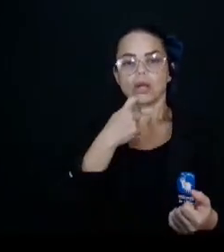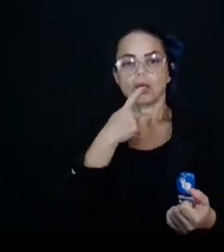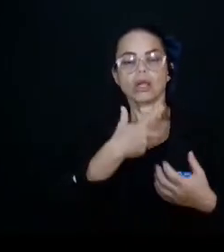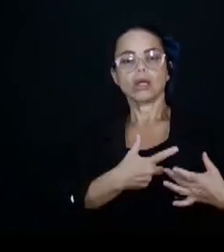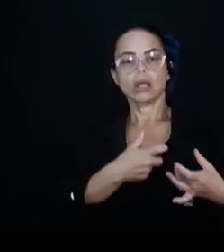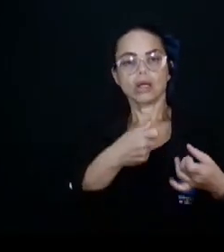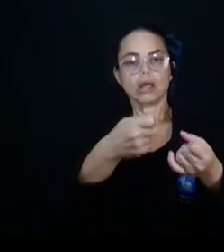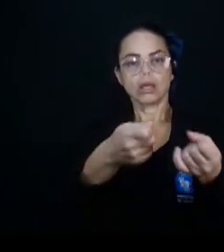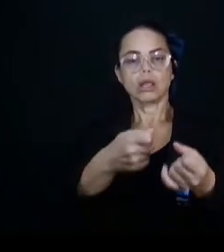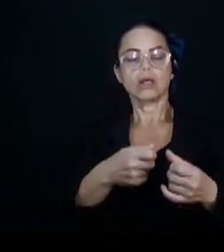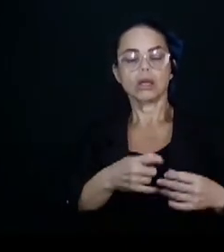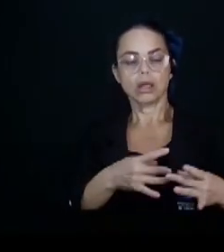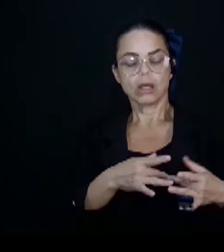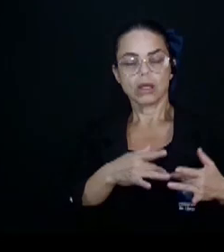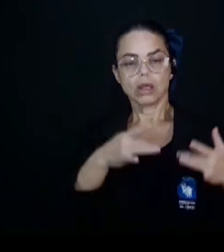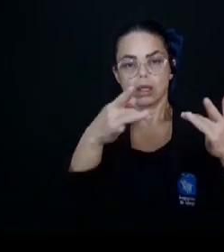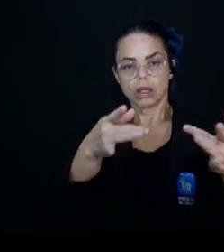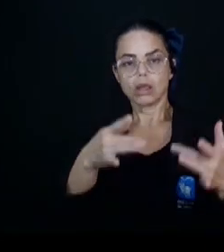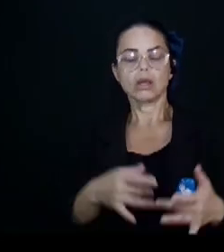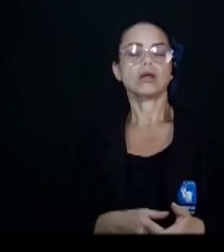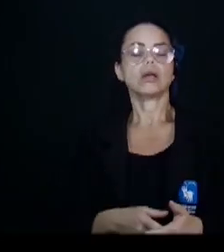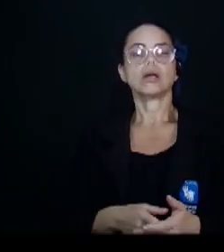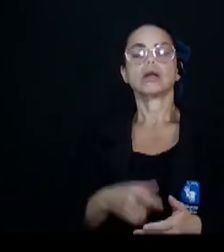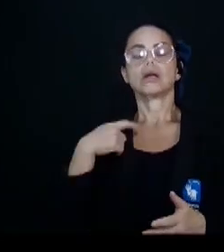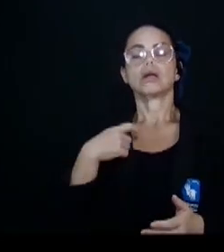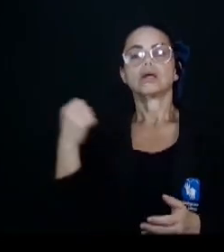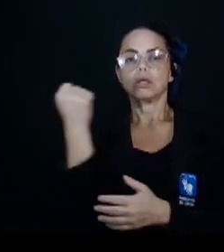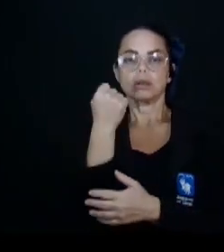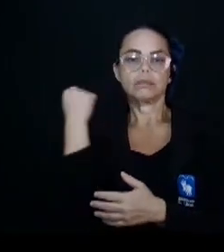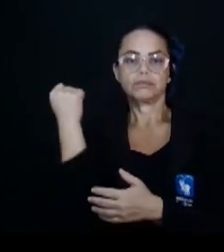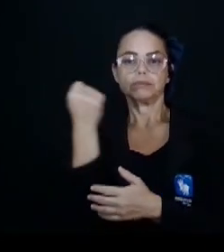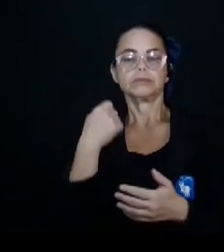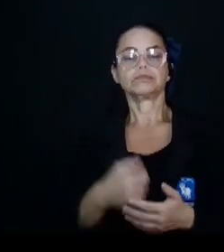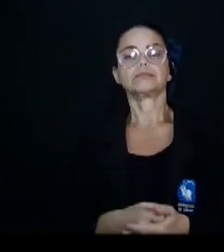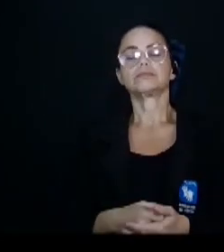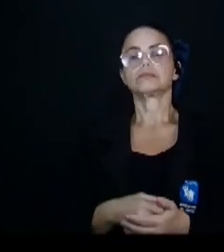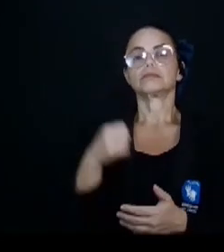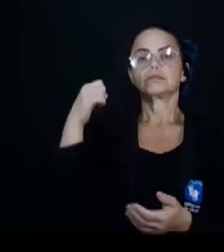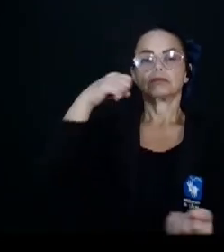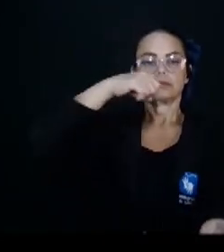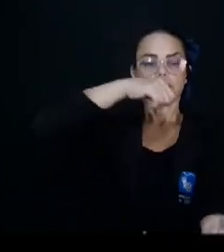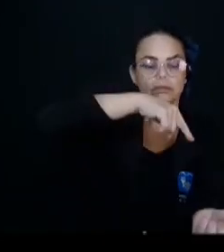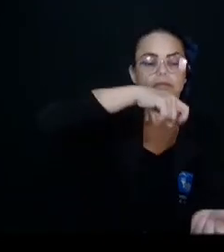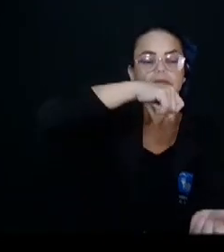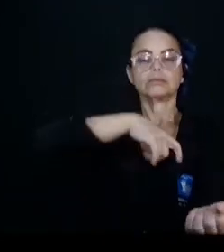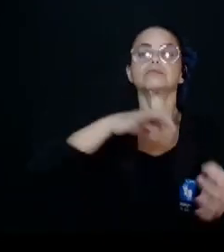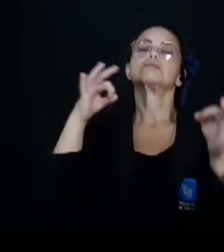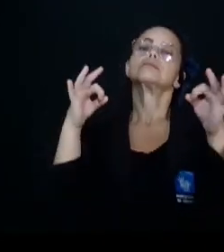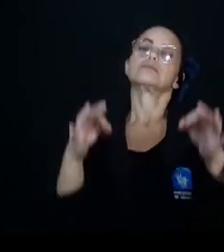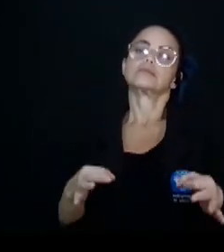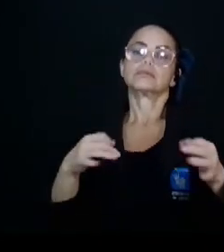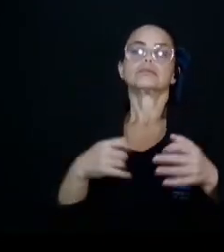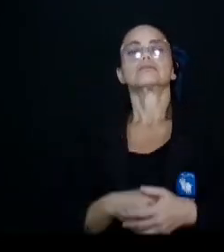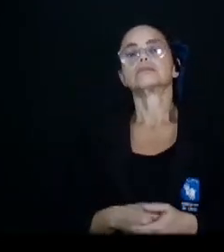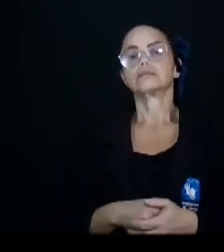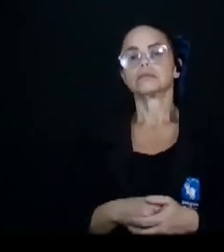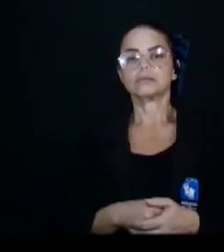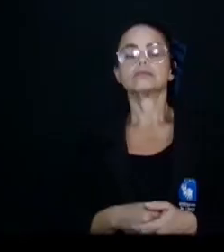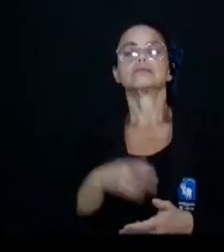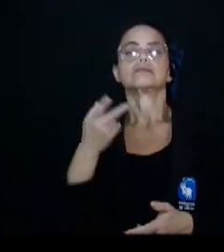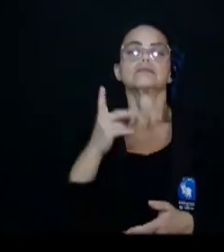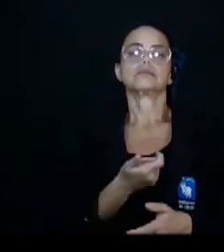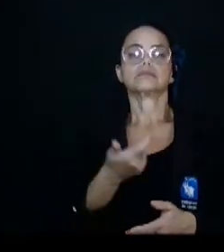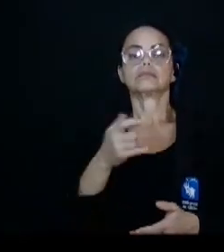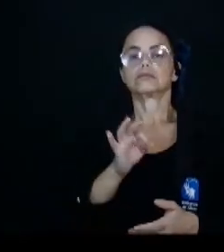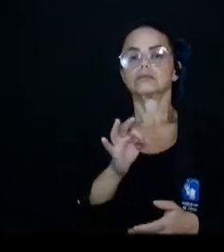Por conta da gravidade aí, da quimioterapia. Com certeza. Então, 100% dos pacientes que